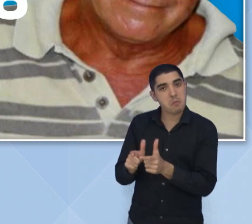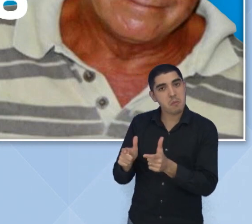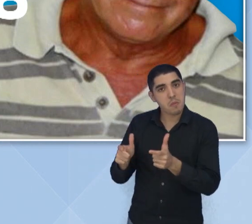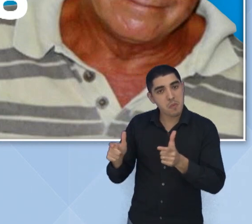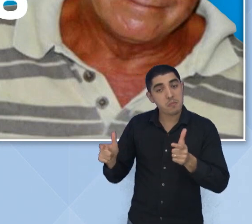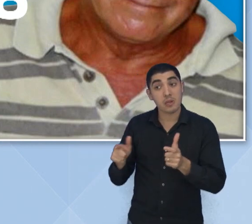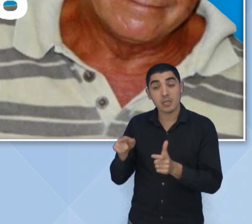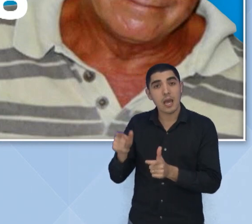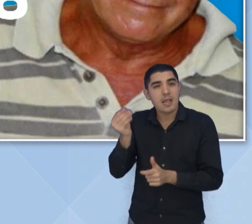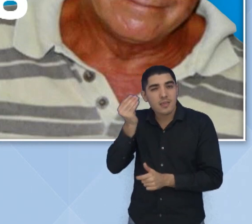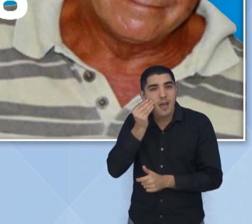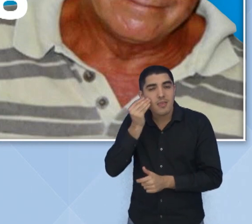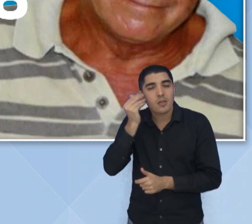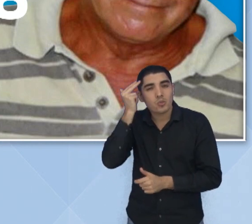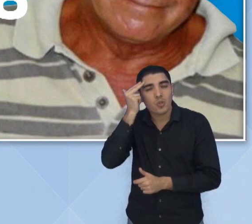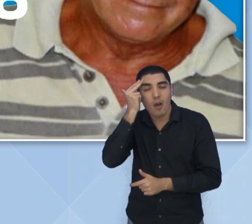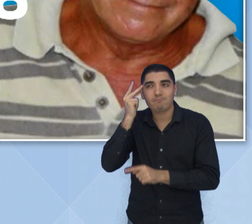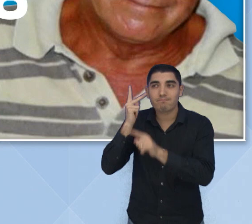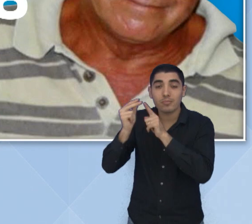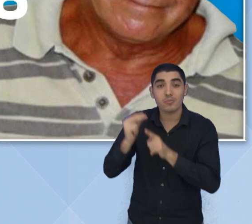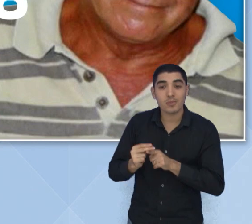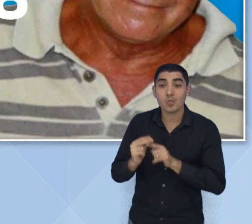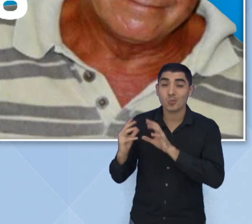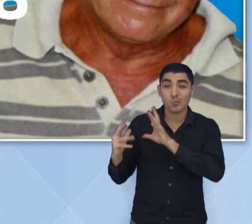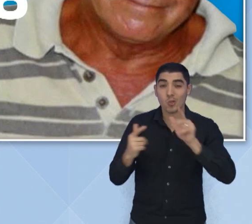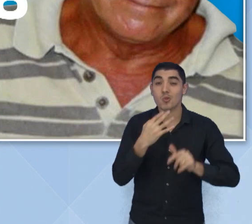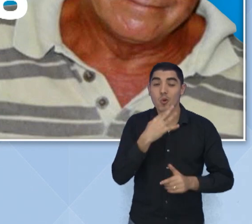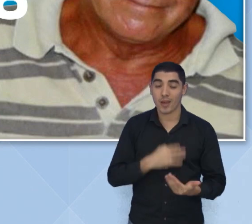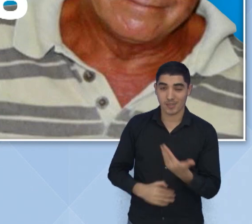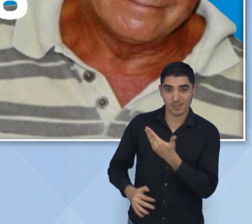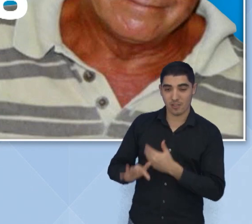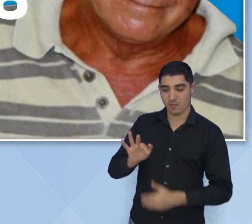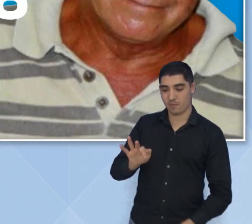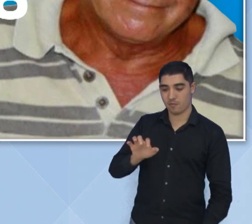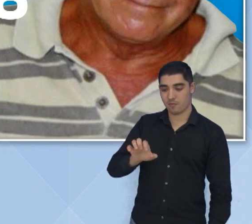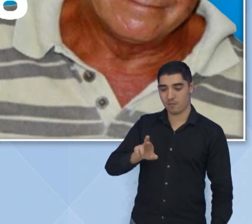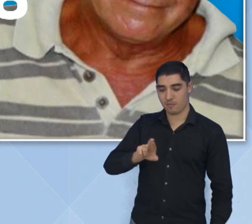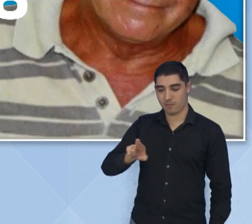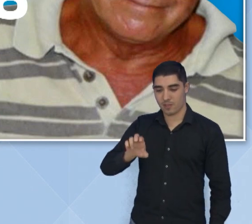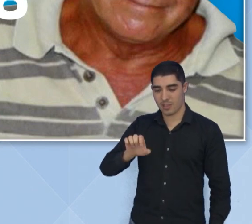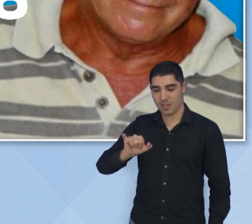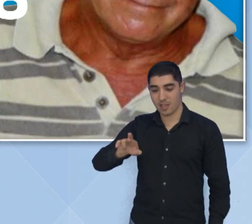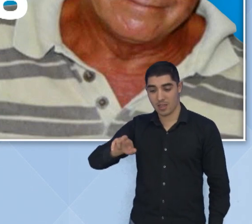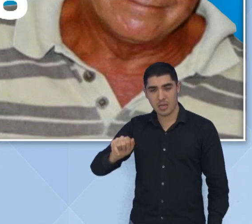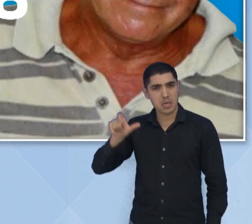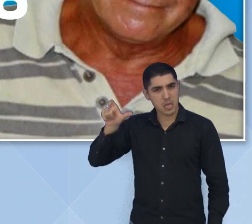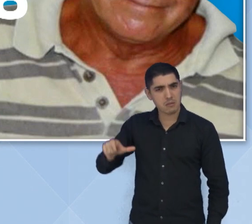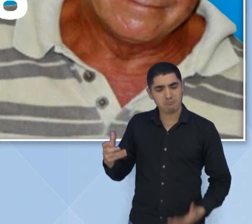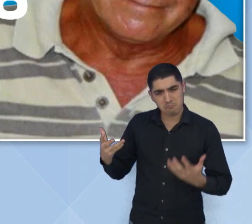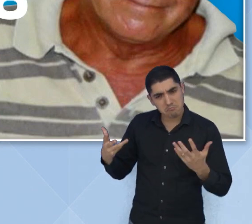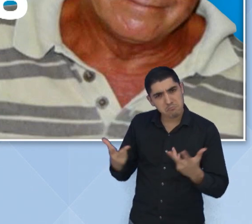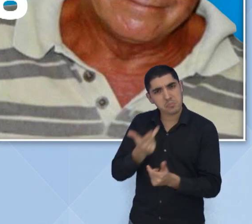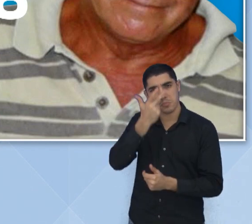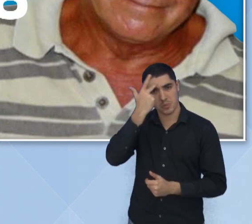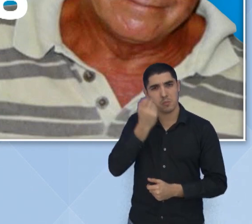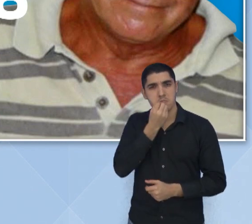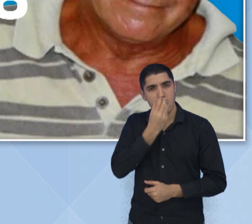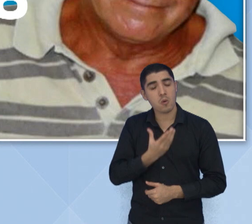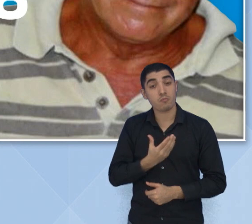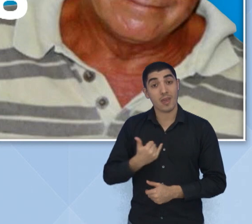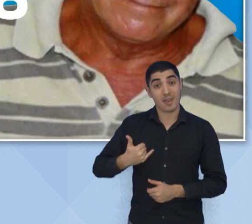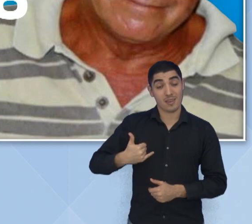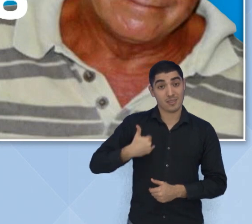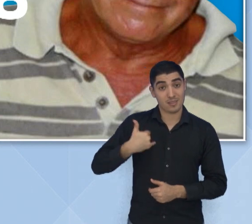seus sonhos. João, mais conhecido como Ferreira, foi um cidadão de bem e batalhador. Aos